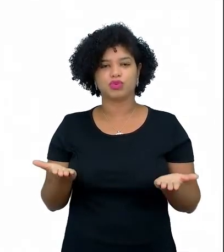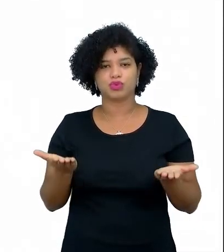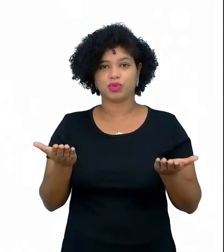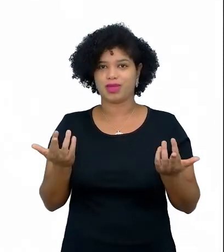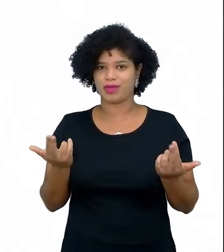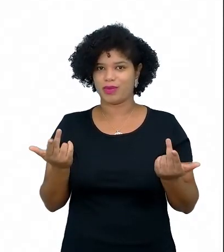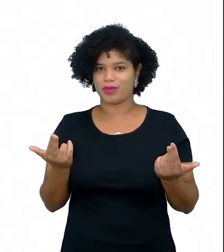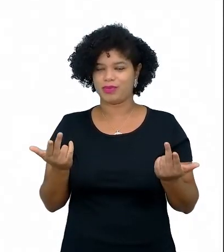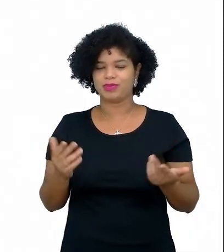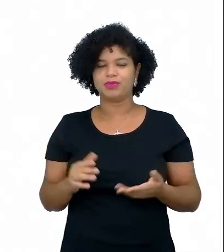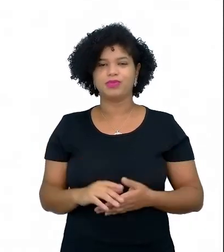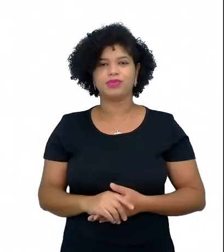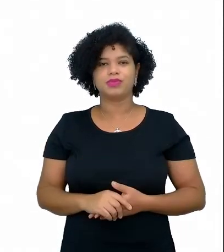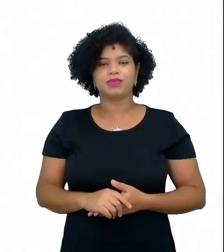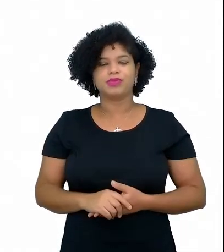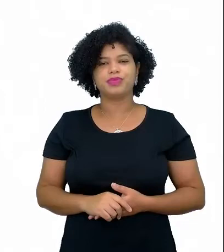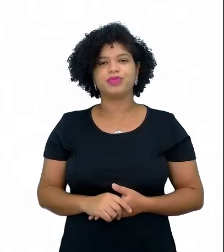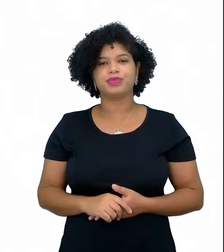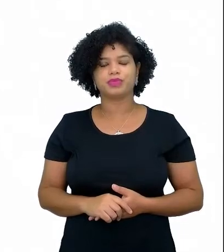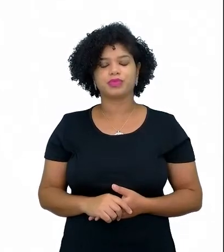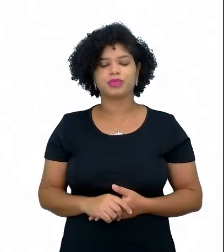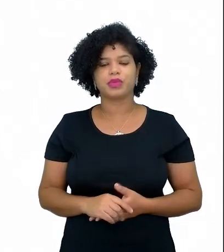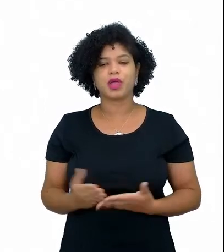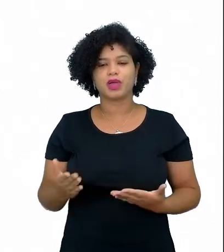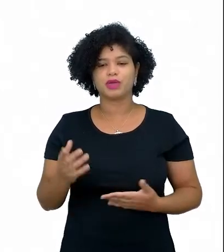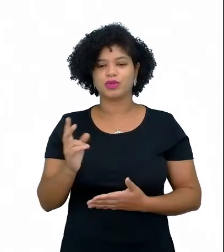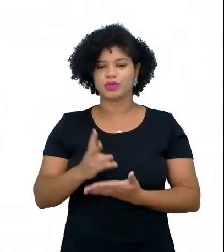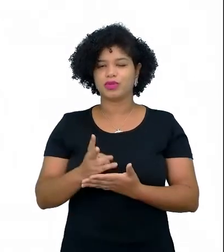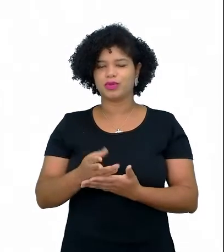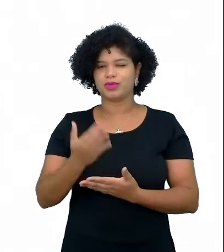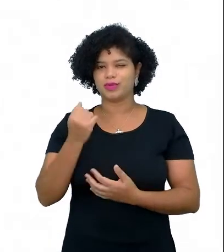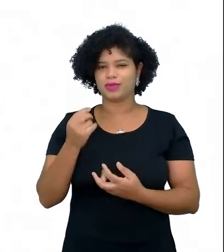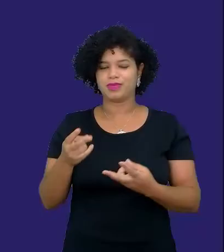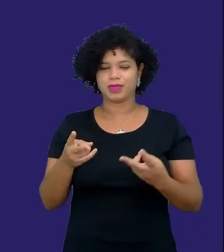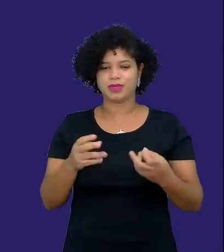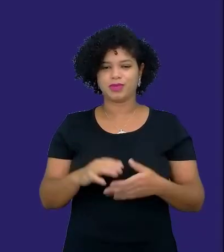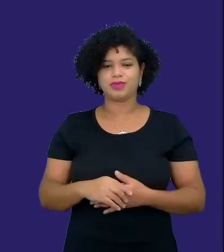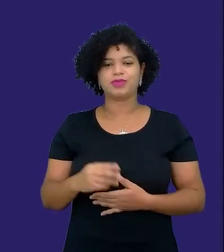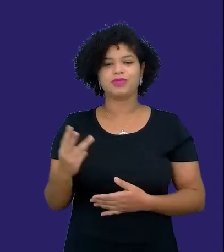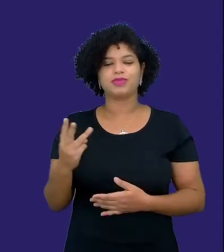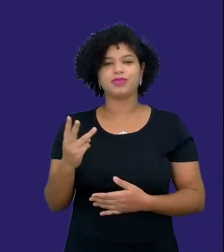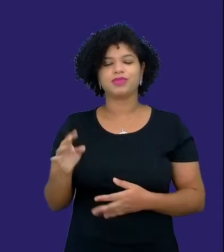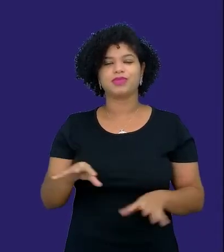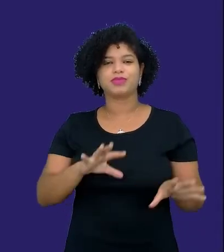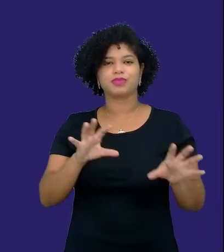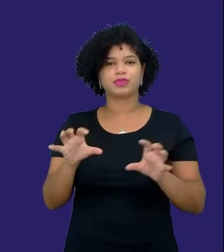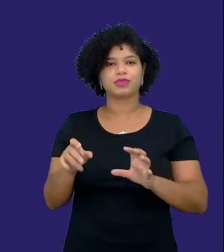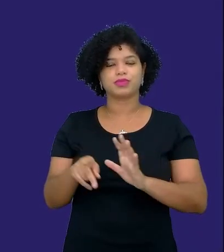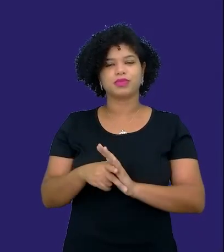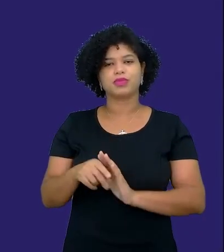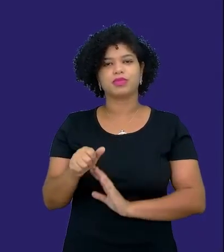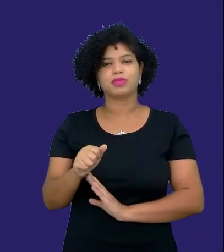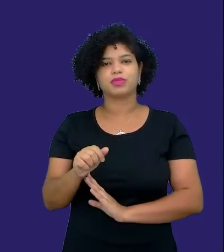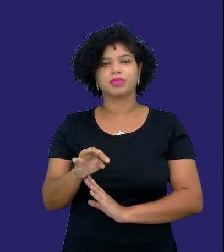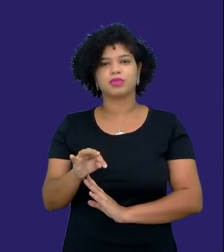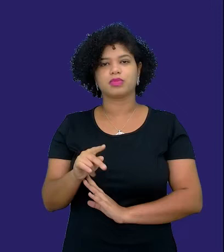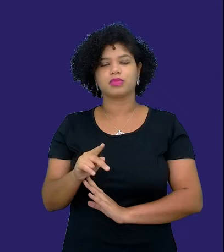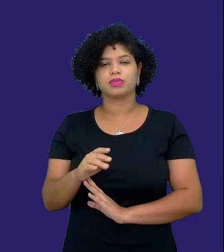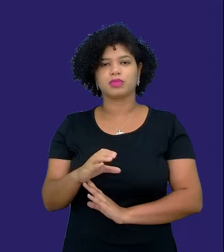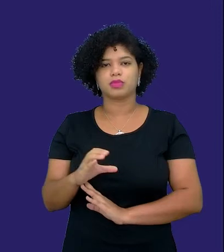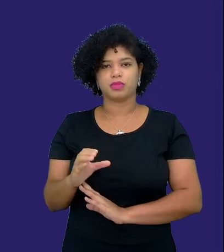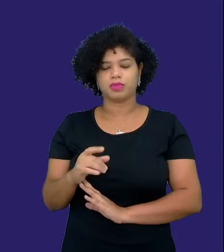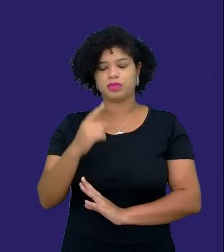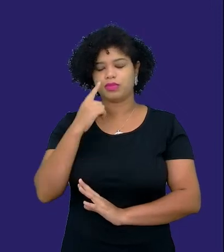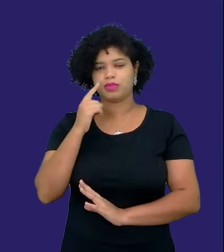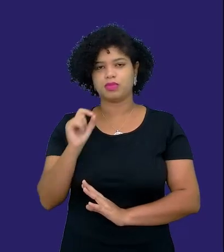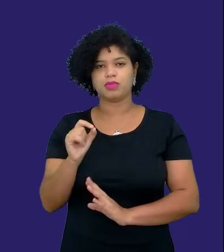Bom, continuando aí para nós, né, para a gente observar. No nosso terceiro momento da TPC, a gente vai sugerir um